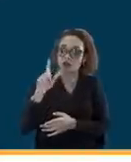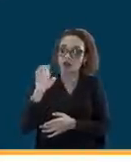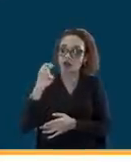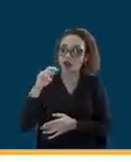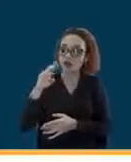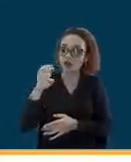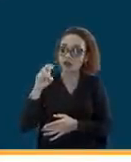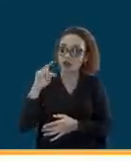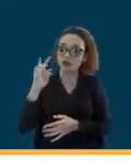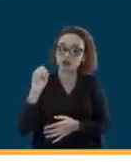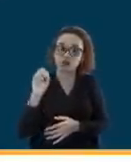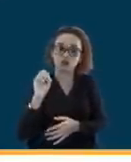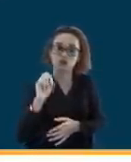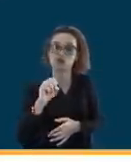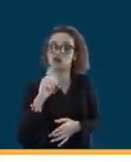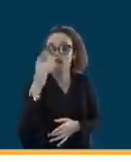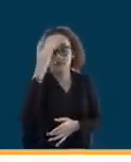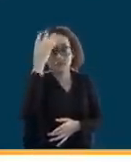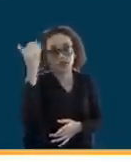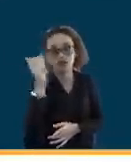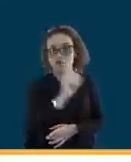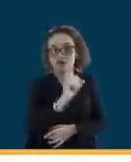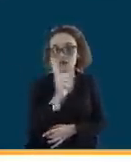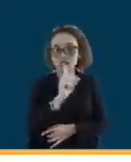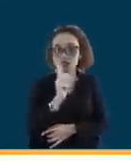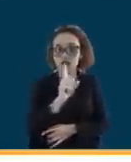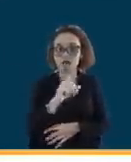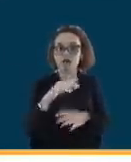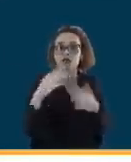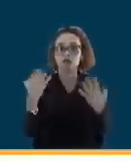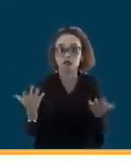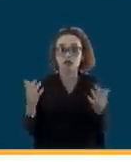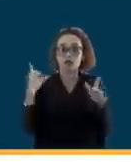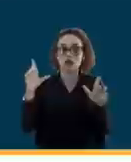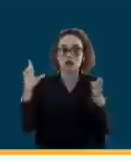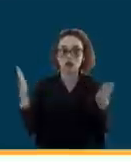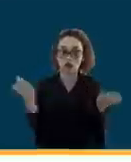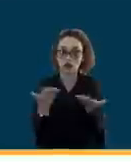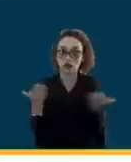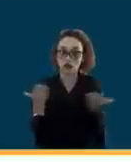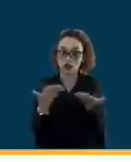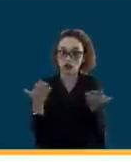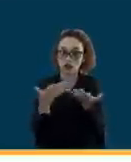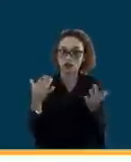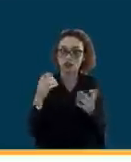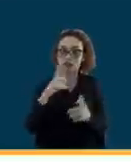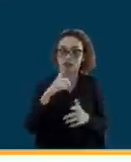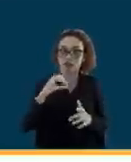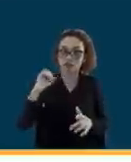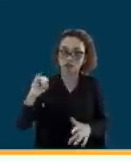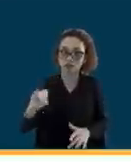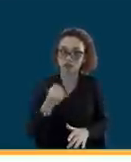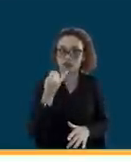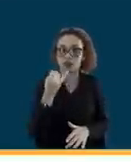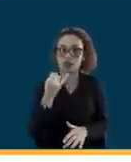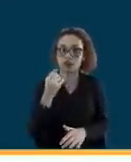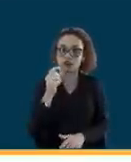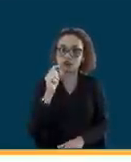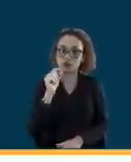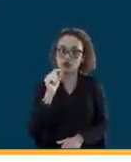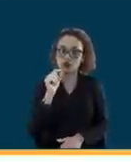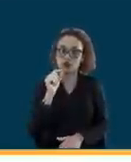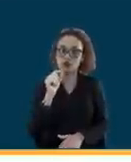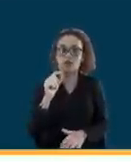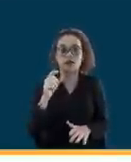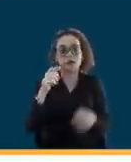disponíveis facilmente. Nós teremos agora a possibilidade, num primeiro momento, desse tipo de... Agora, o que é